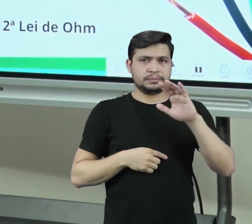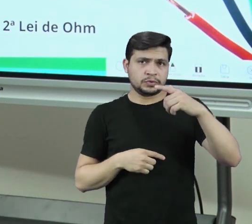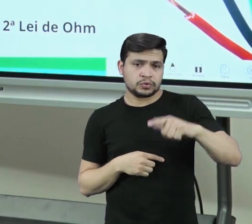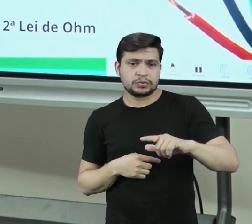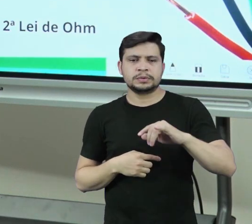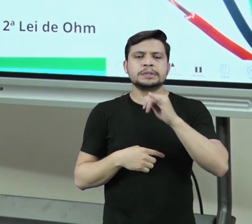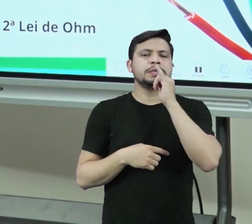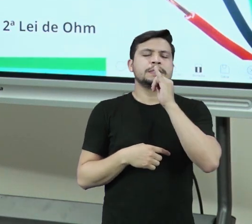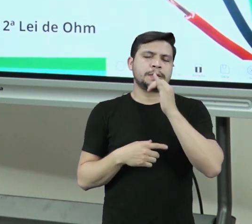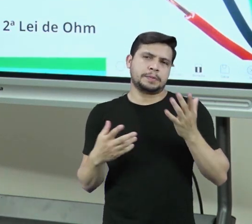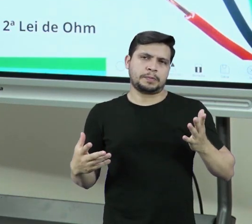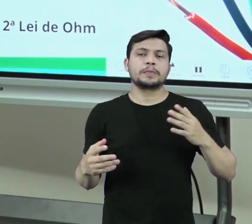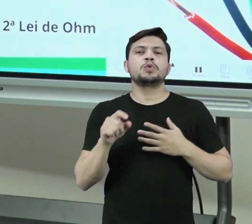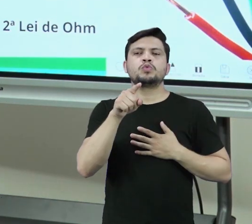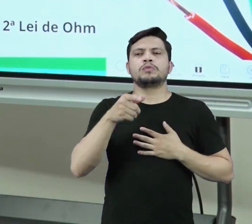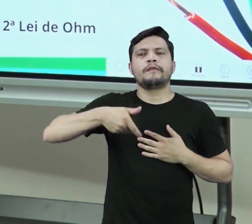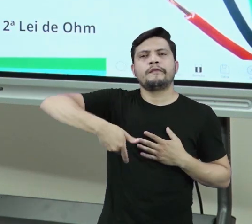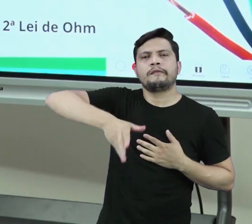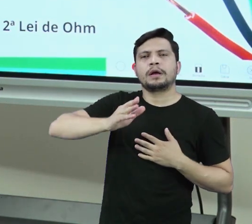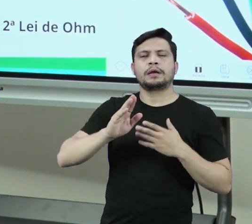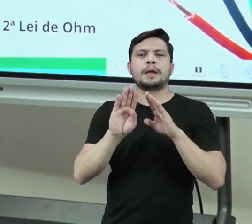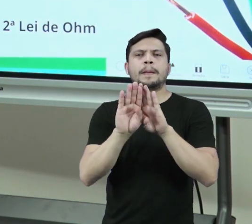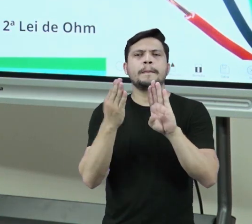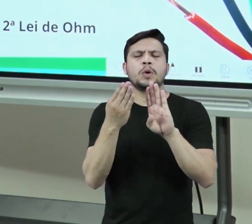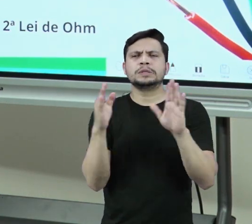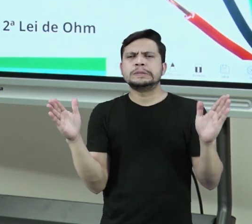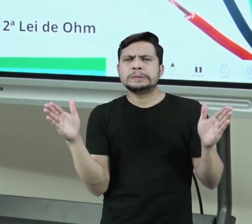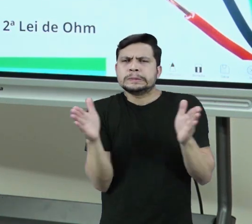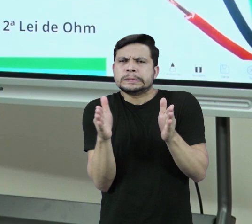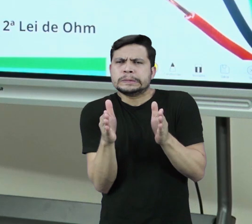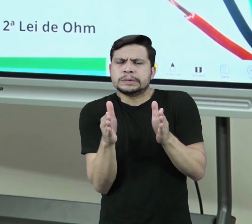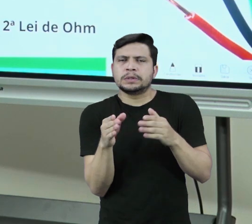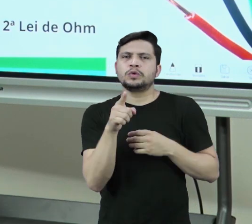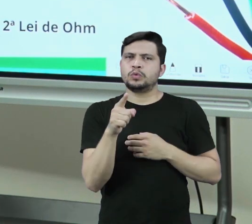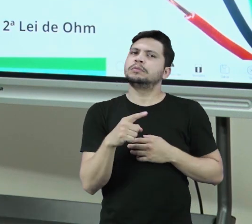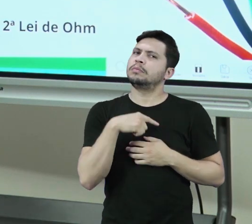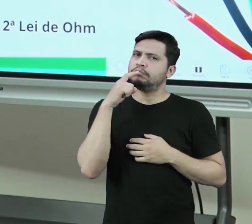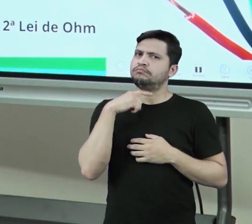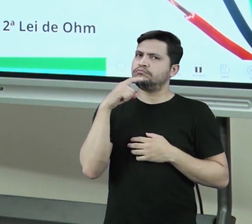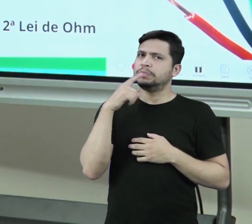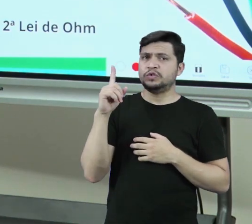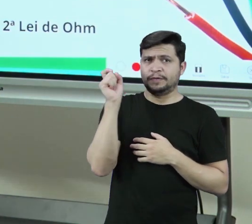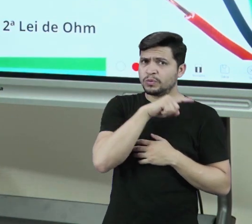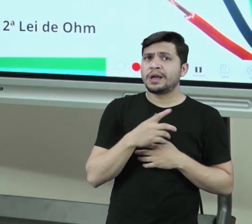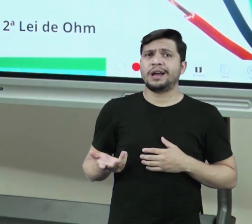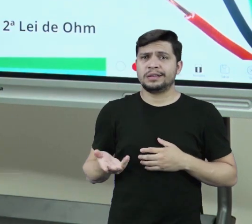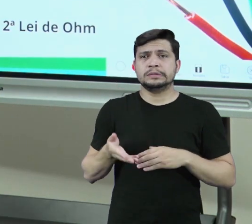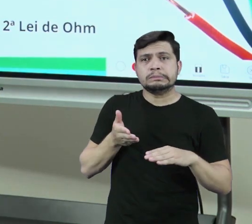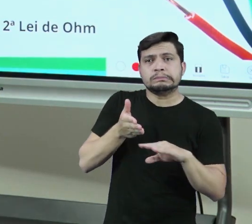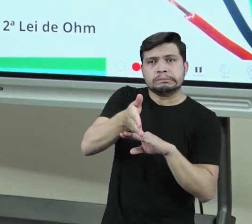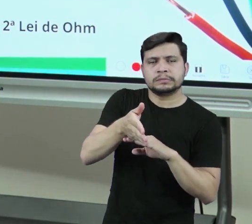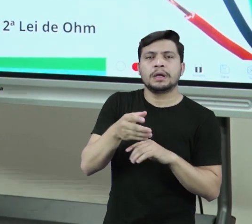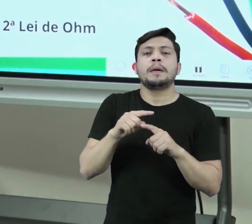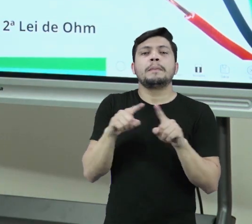se você, no caso, vai passar por uma porta e essa porta é muito estreita, no caso você vai ter uma dificuldade. Já se você tem uma porta um pouco mais larga, um